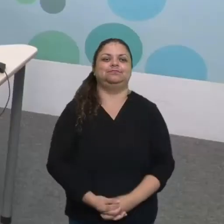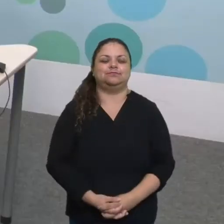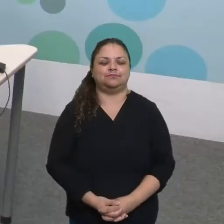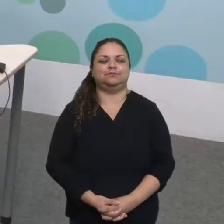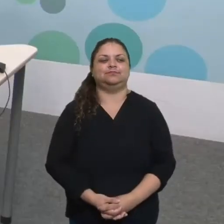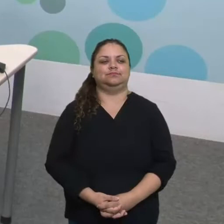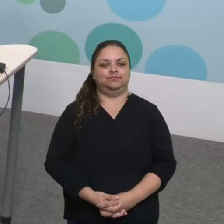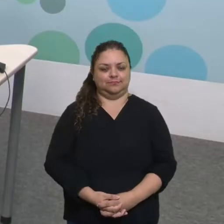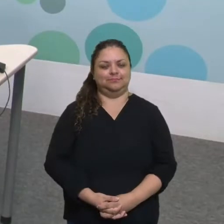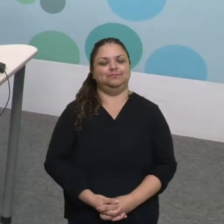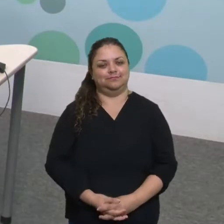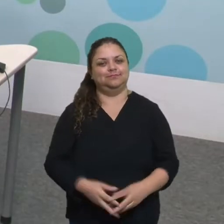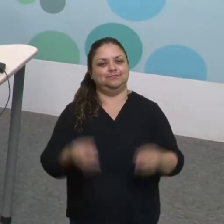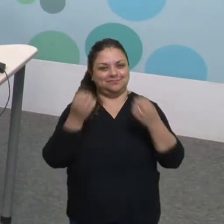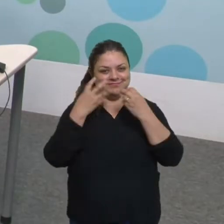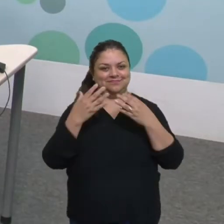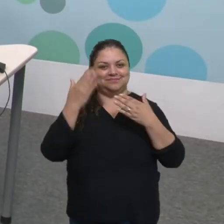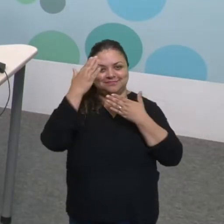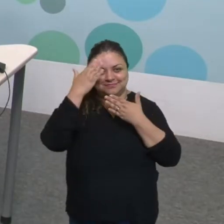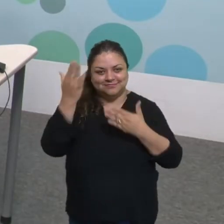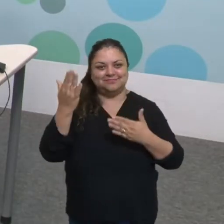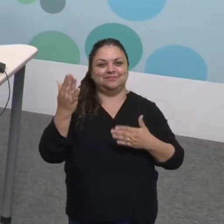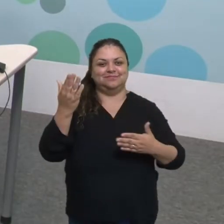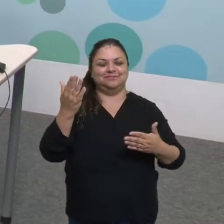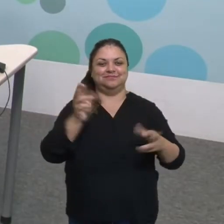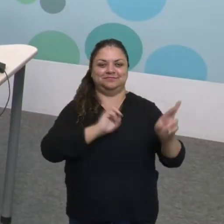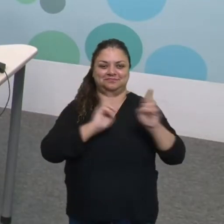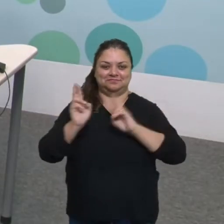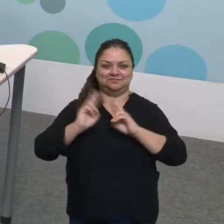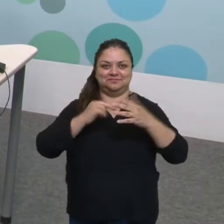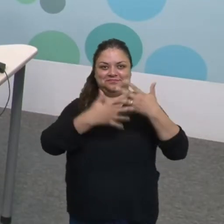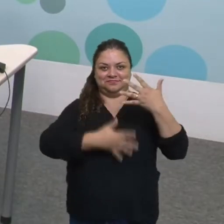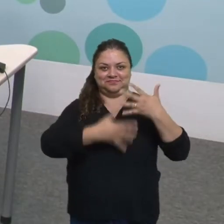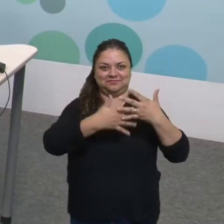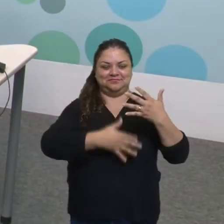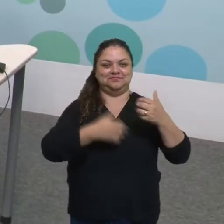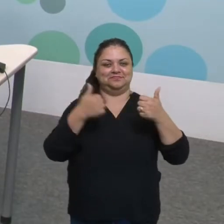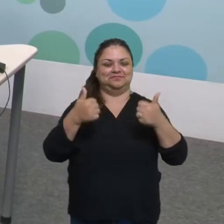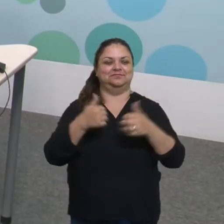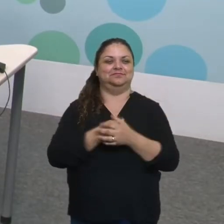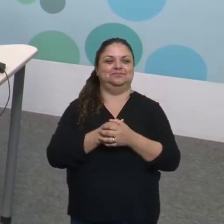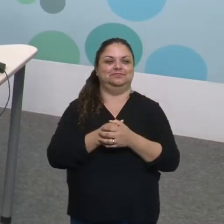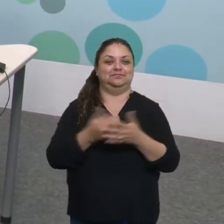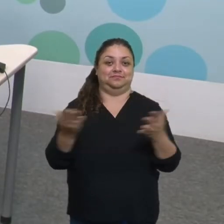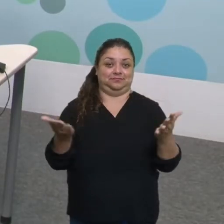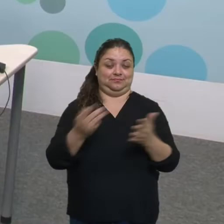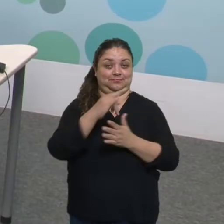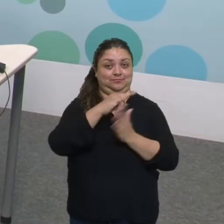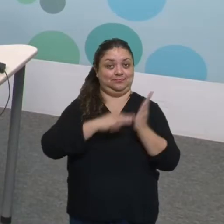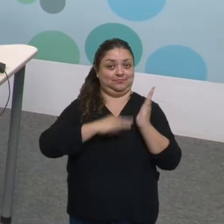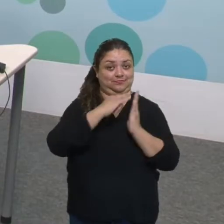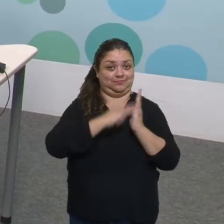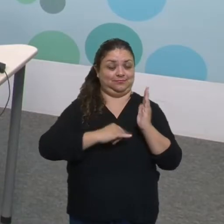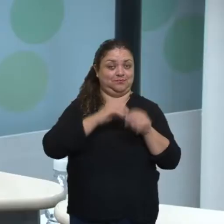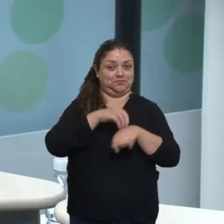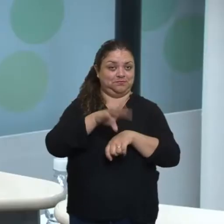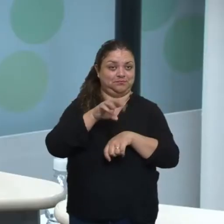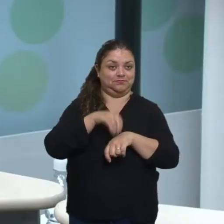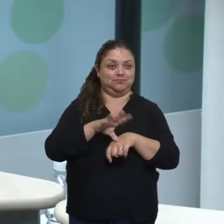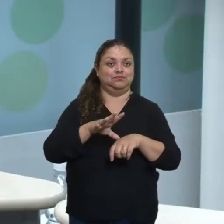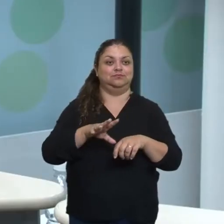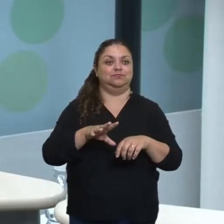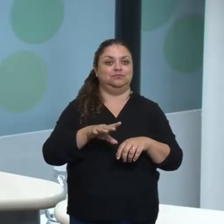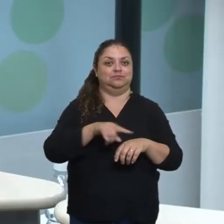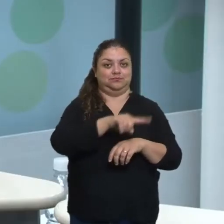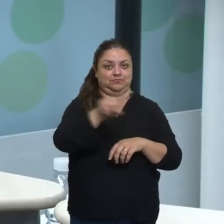é muito bom obrigado aí pelas interações eu já destaco por exemplo no documento orientador para aqueles que